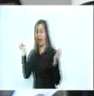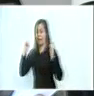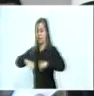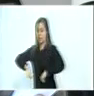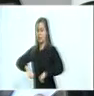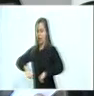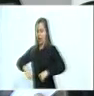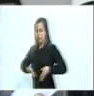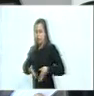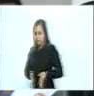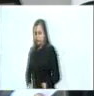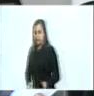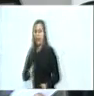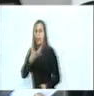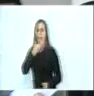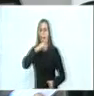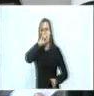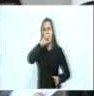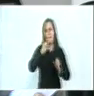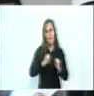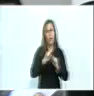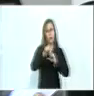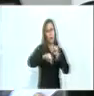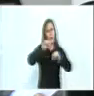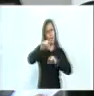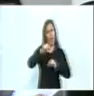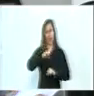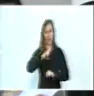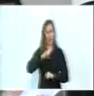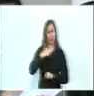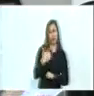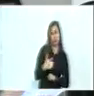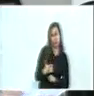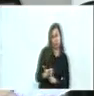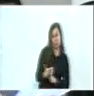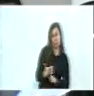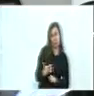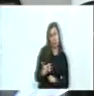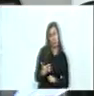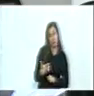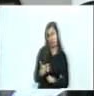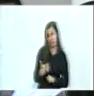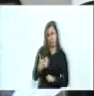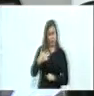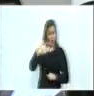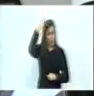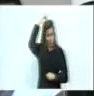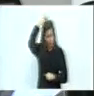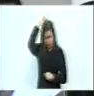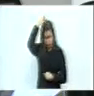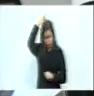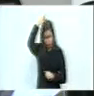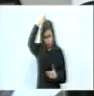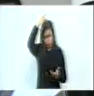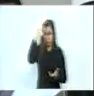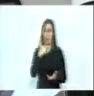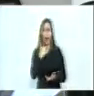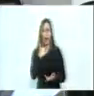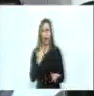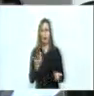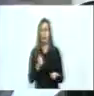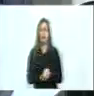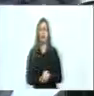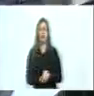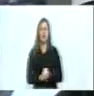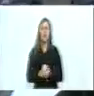filhos, enquanto o pai pode optar por tê-los ou não. Total absurdo. O que se vislumbra